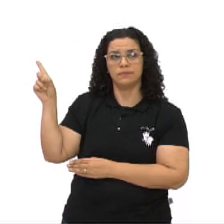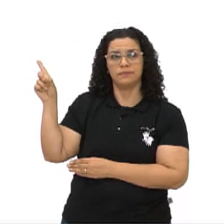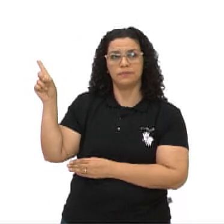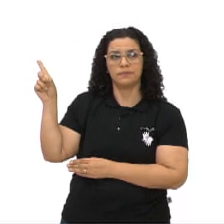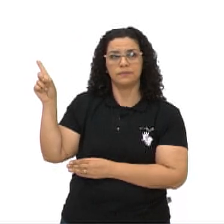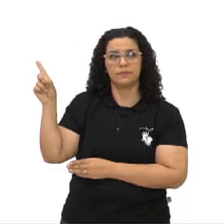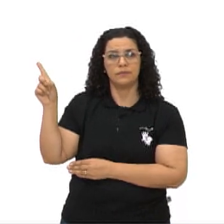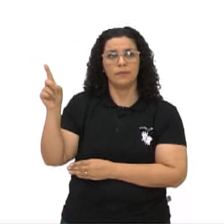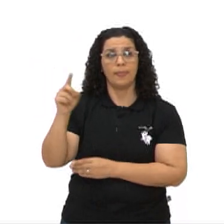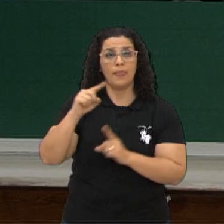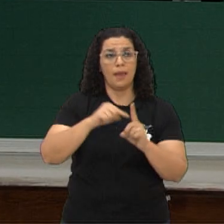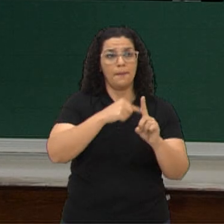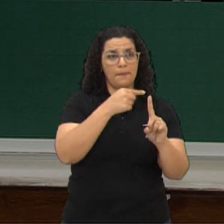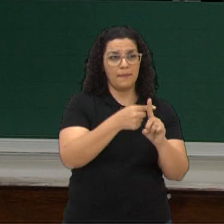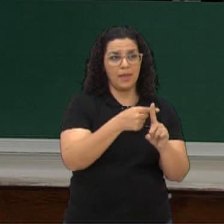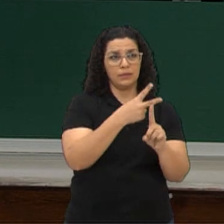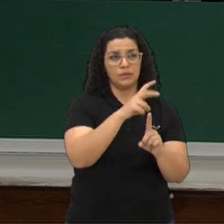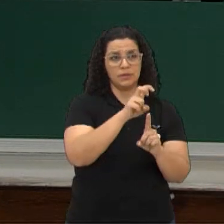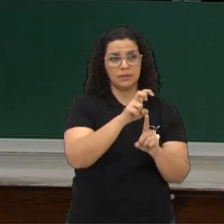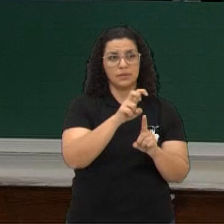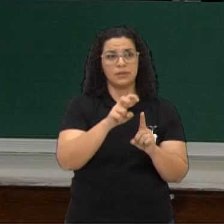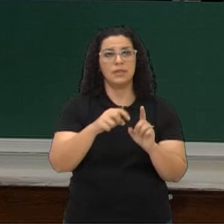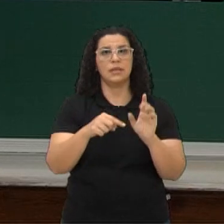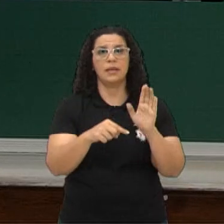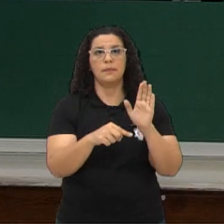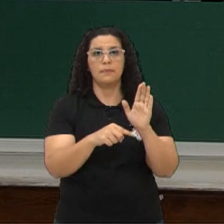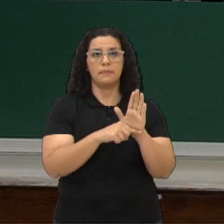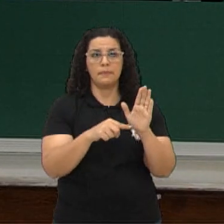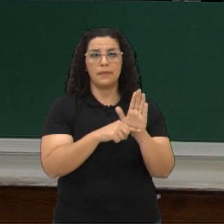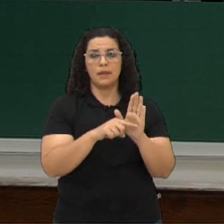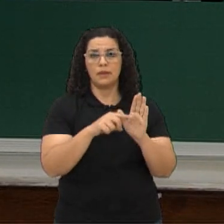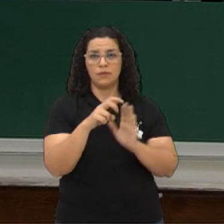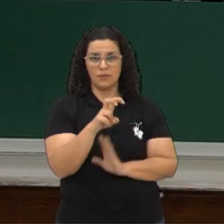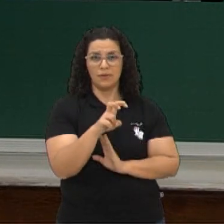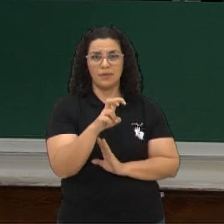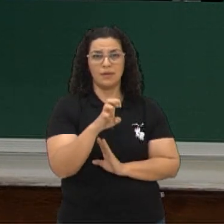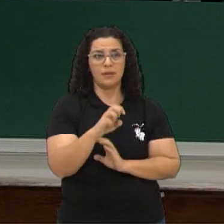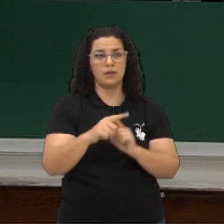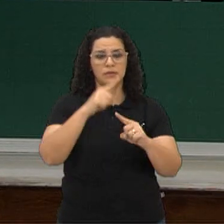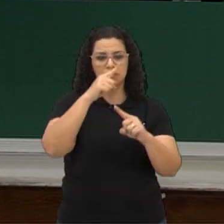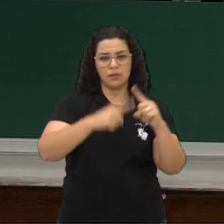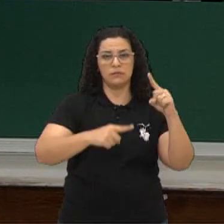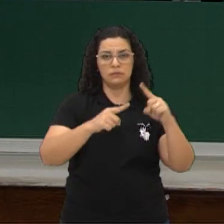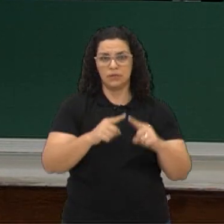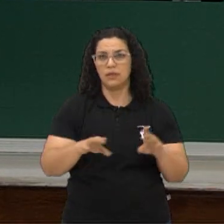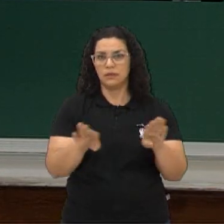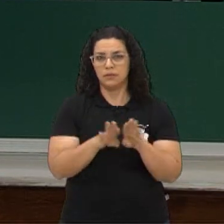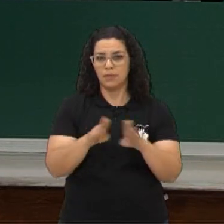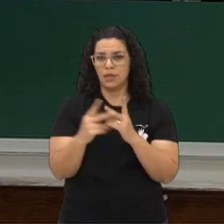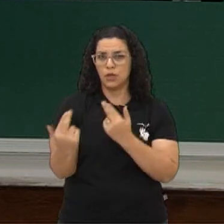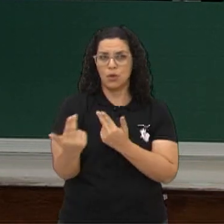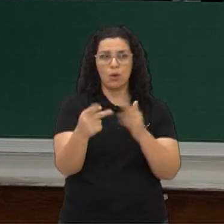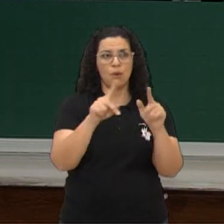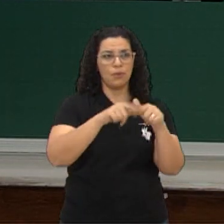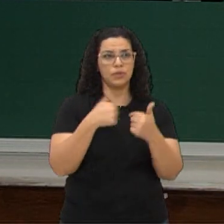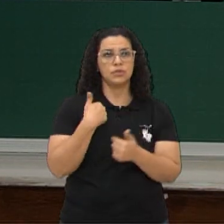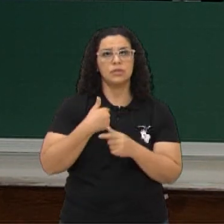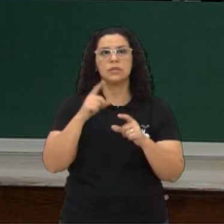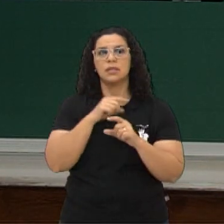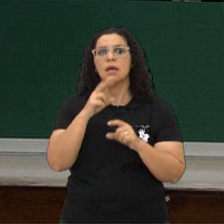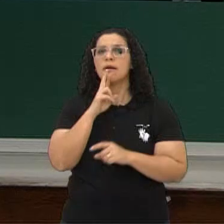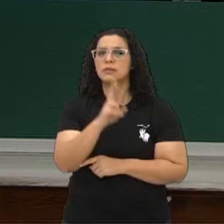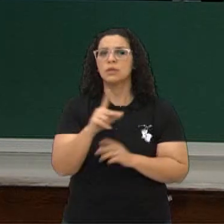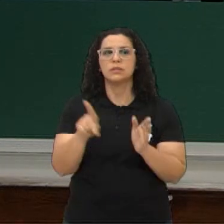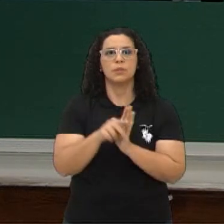que estão em lados opostos, aqui está no lado do reagente e aqui está no lado do produto, a gente cancela, está na quantidade igualzinha, e aí a gente vai ficar